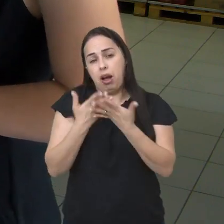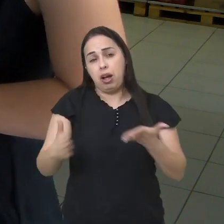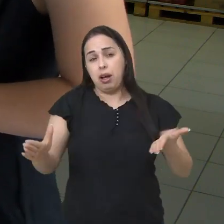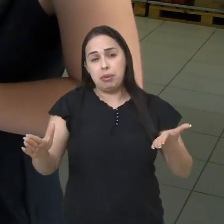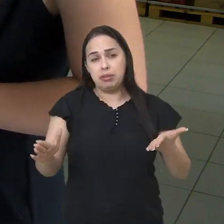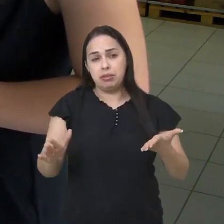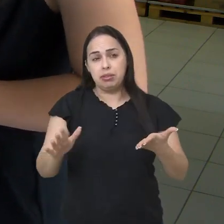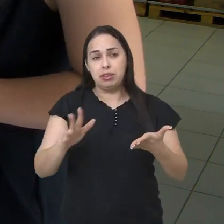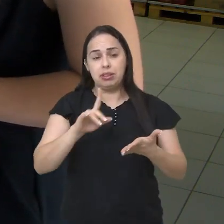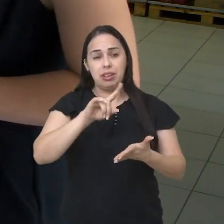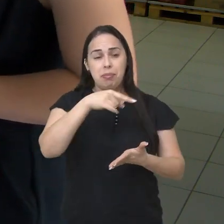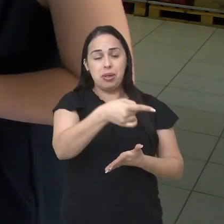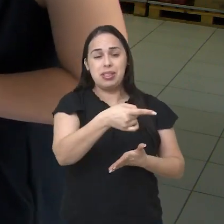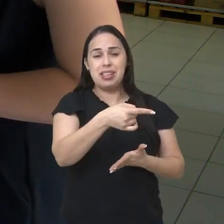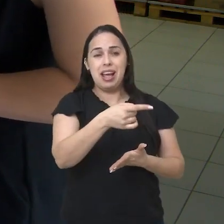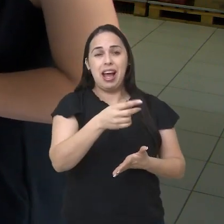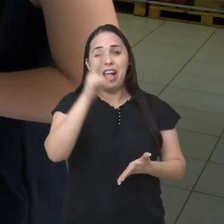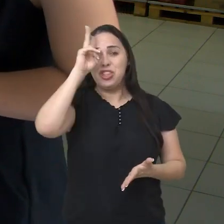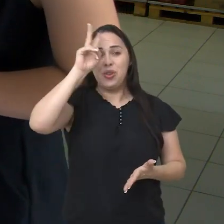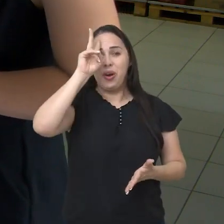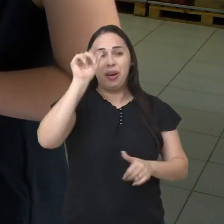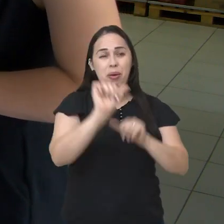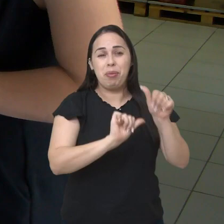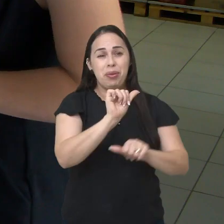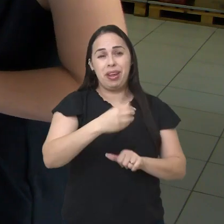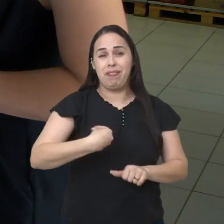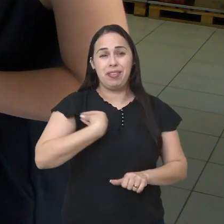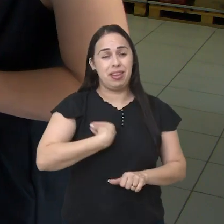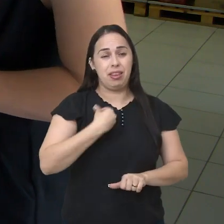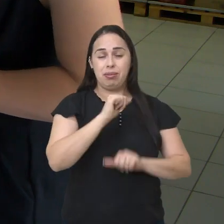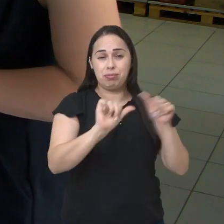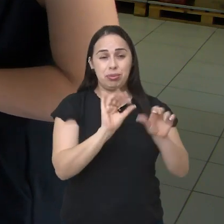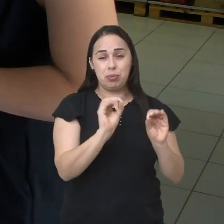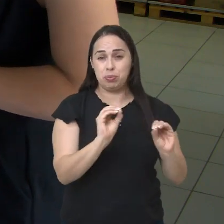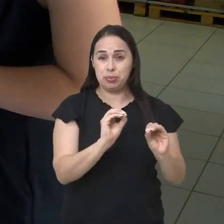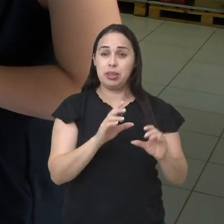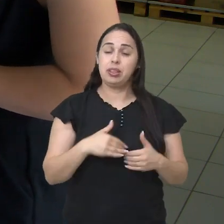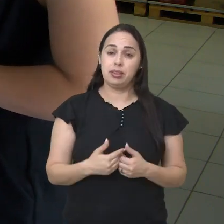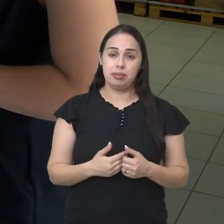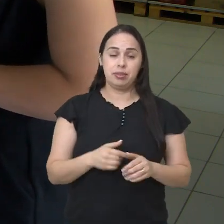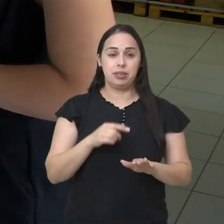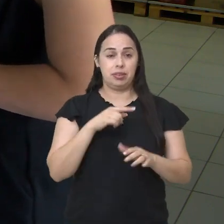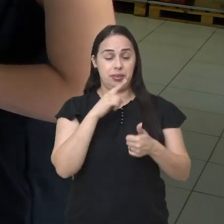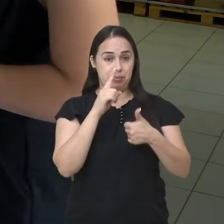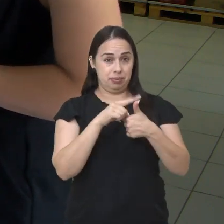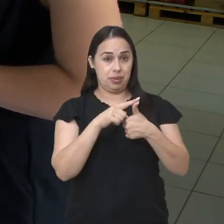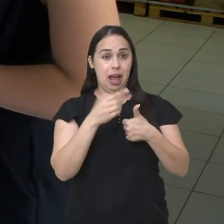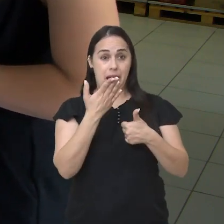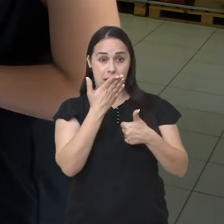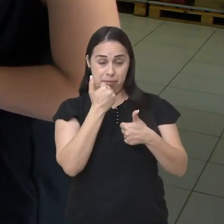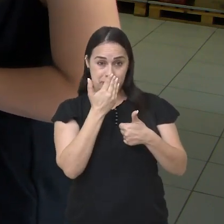muda a história das famílias. Então, as 10 áreas que a gente tem trabalhado são alimentação, né?